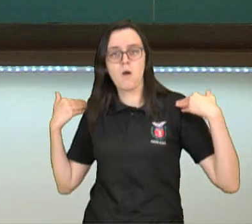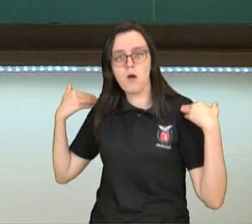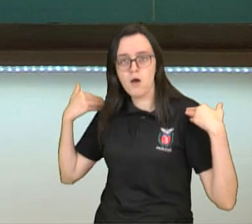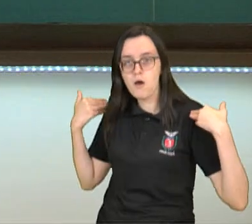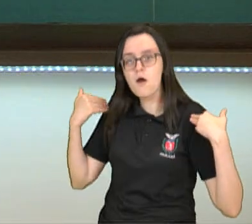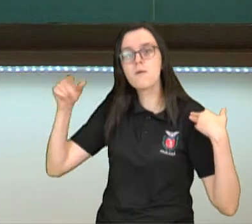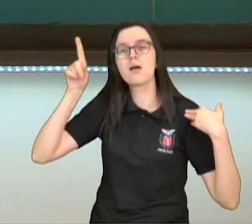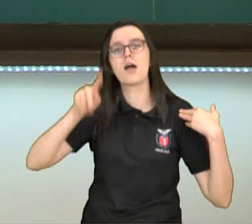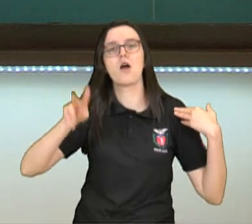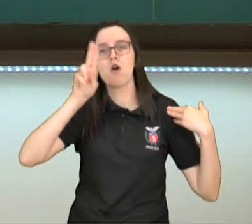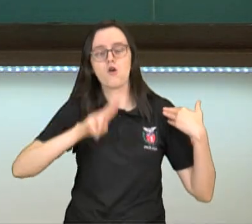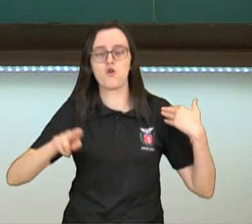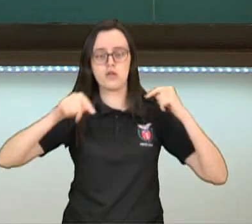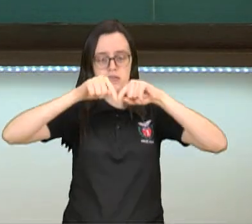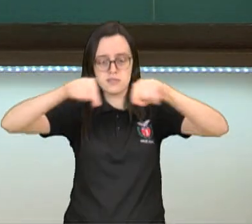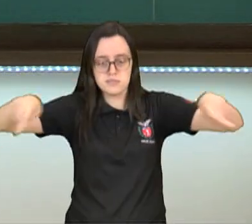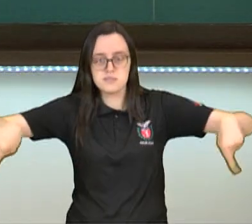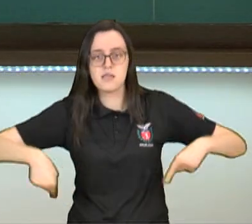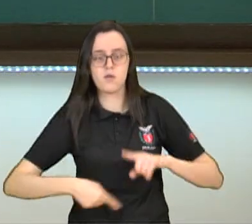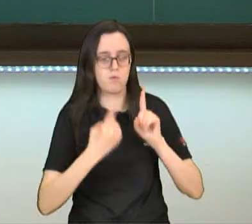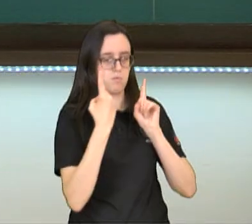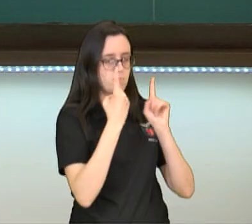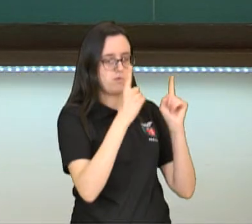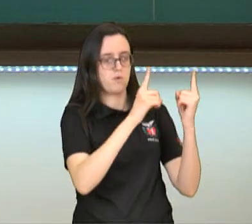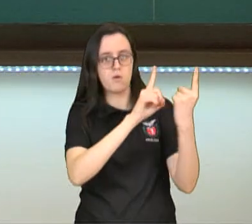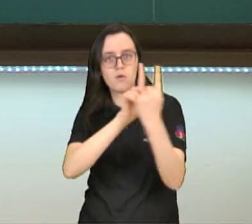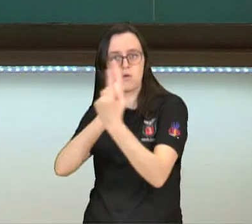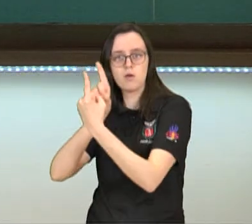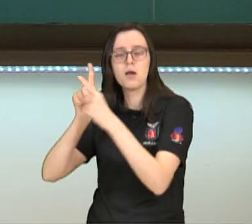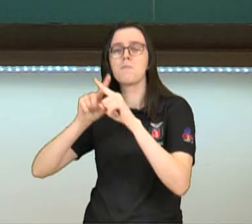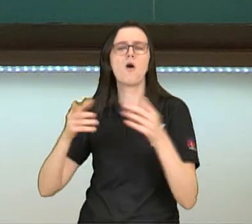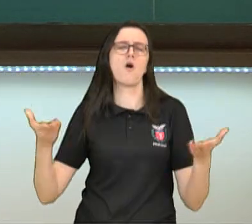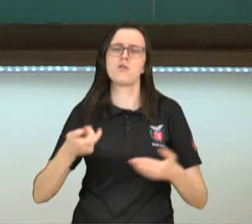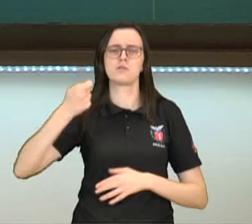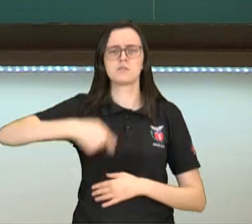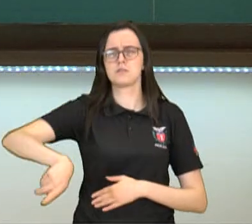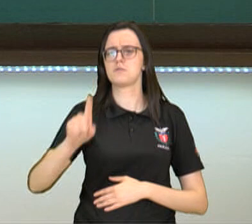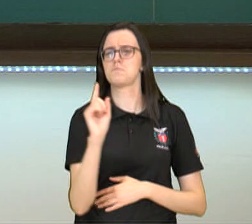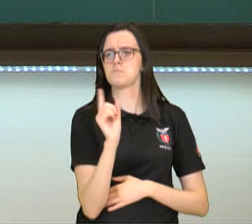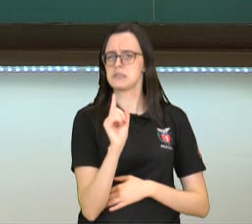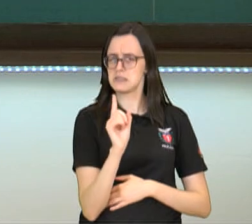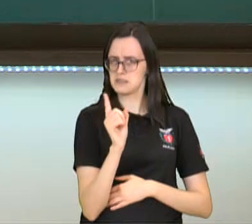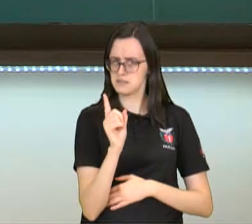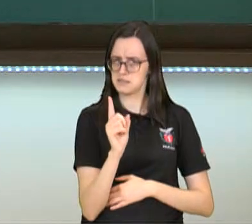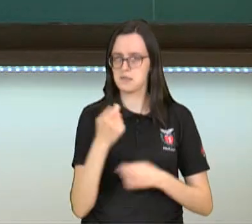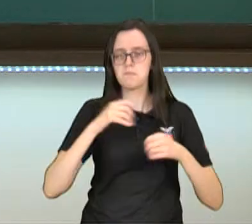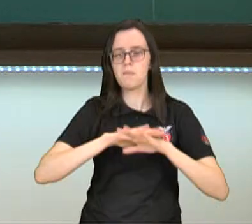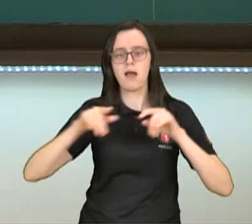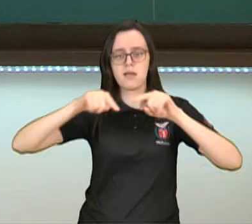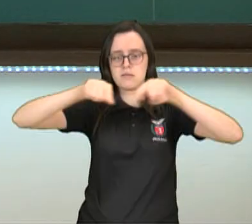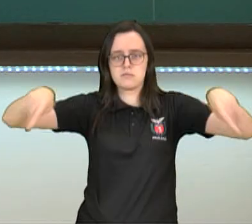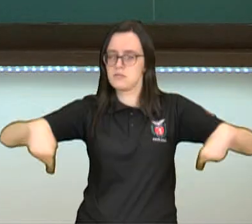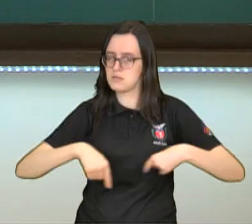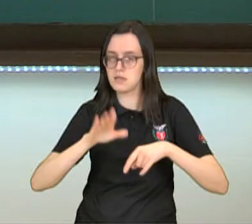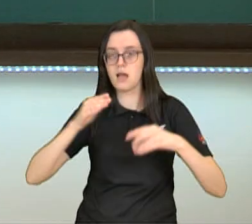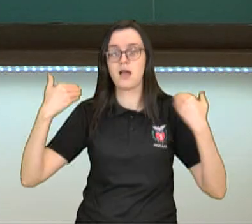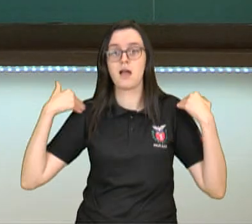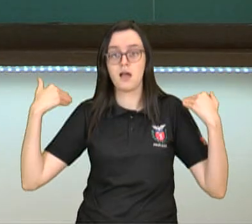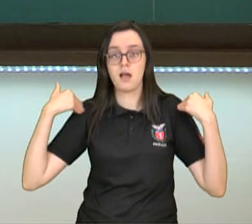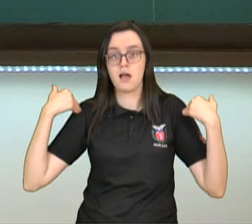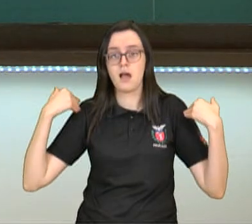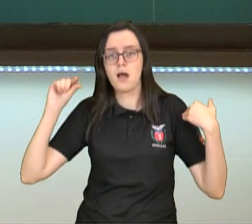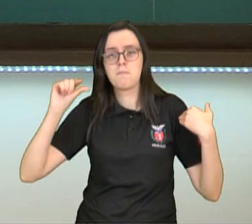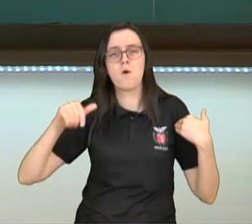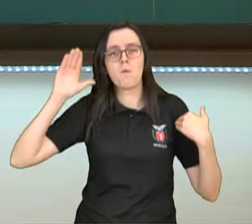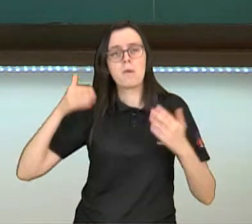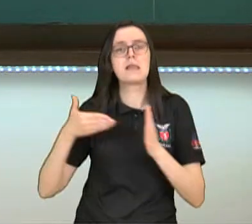origem era realizado em círculo. Hoje em dia nós já não temos essa obrigatoriedade de ter a dança em círculo, os membros superiores são um pouquinho